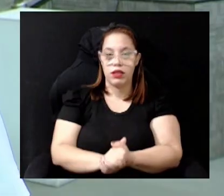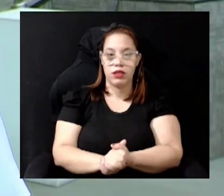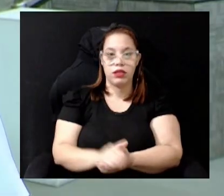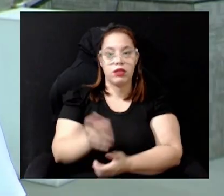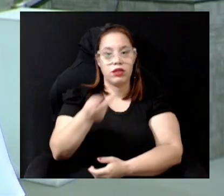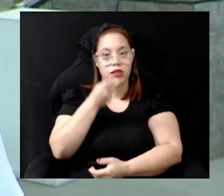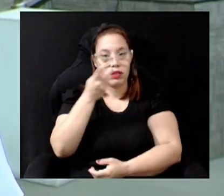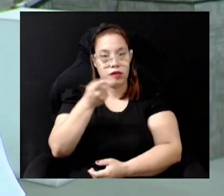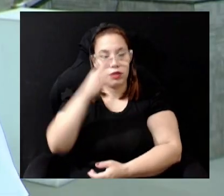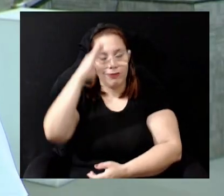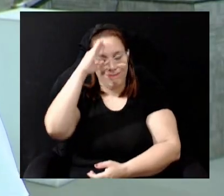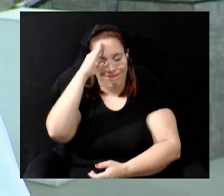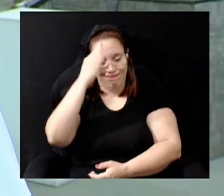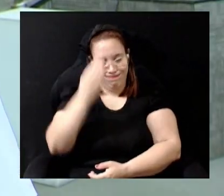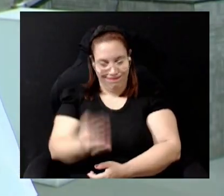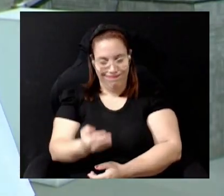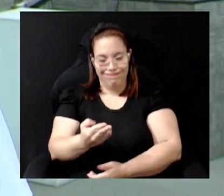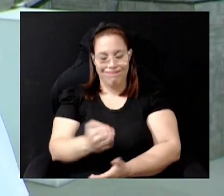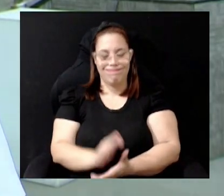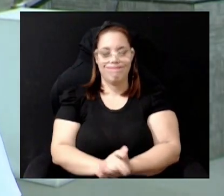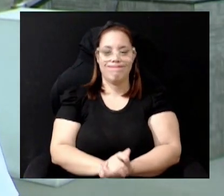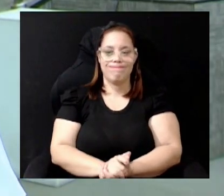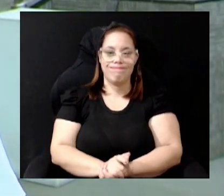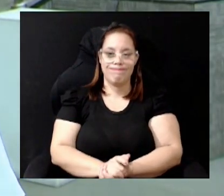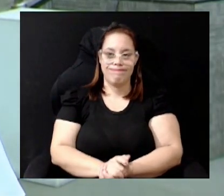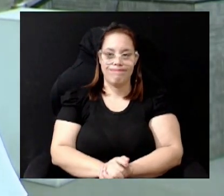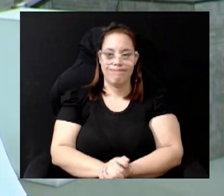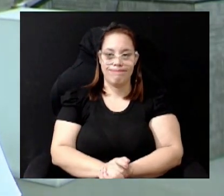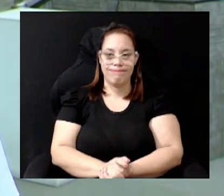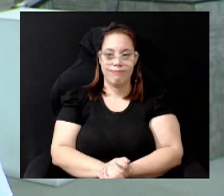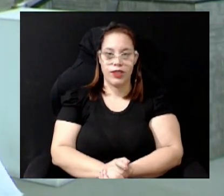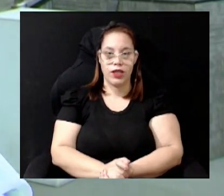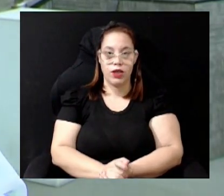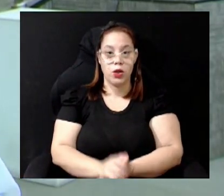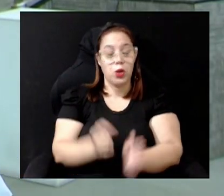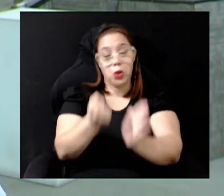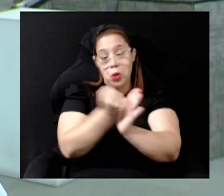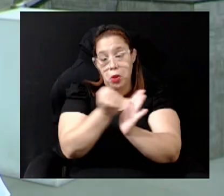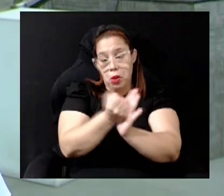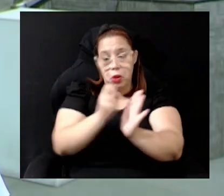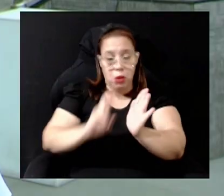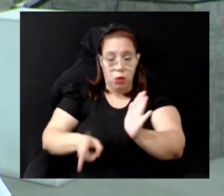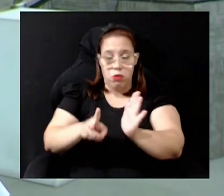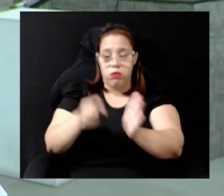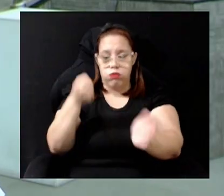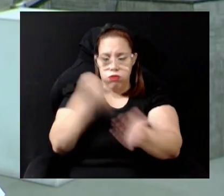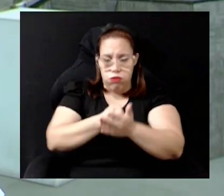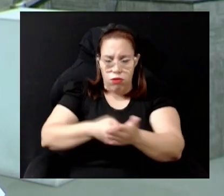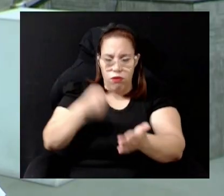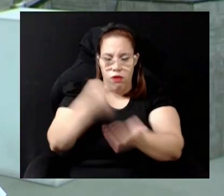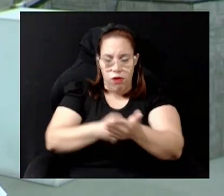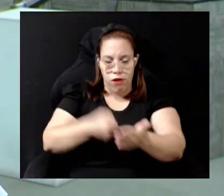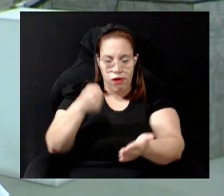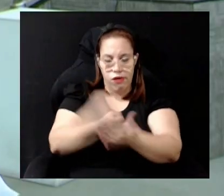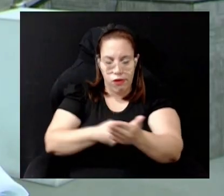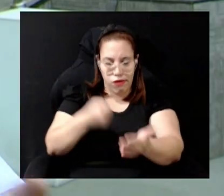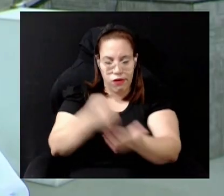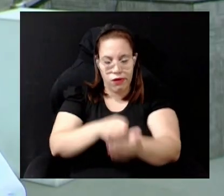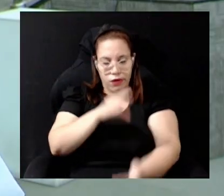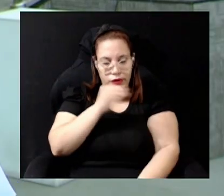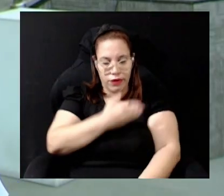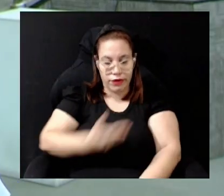gratidão e que isso seja um estímulo, né, para que eles continuem se dedicando ao serviço público com a